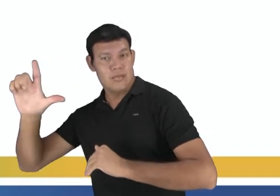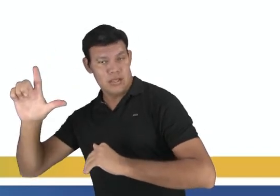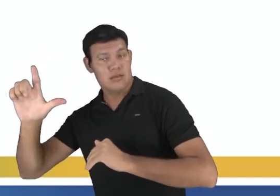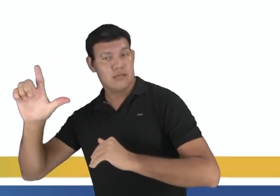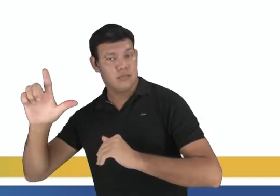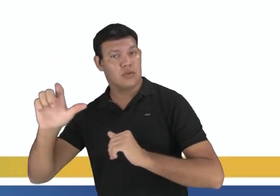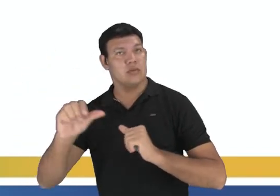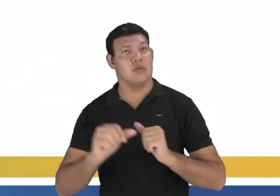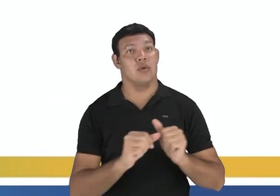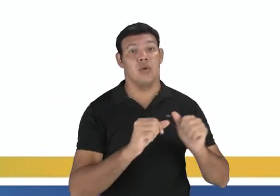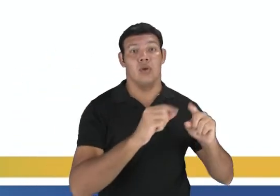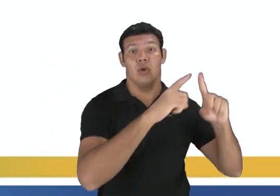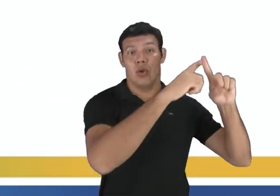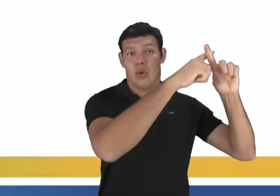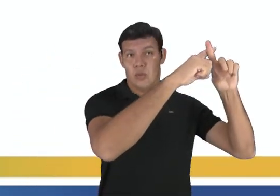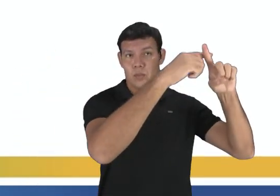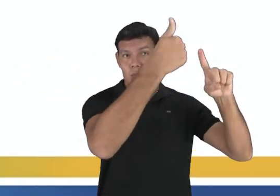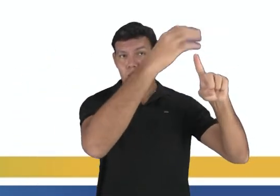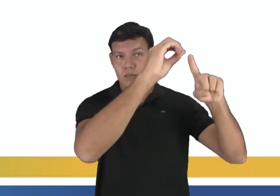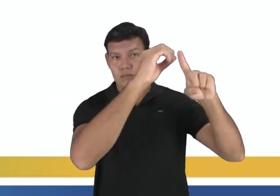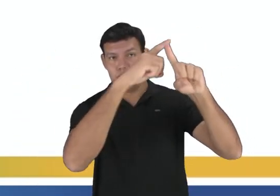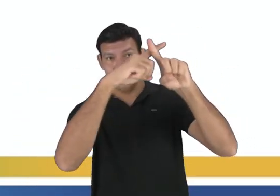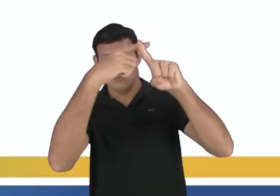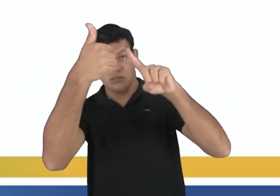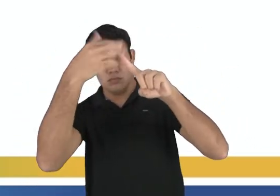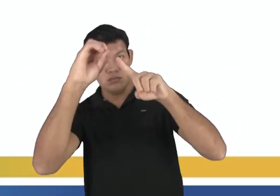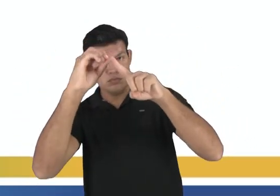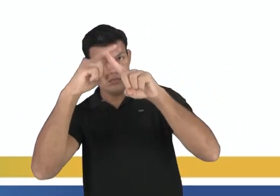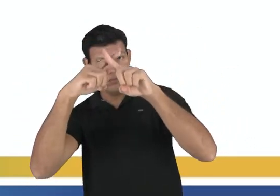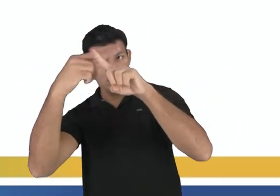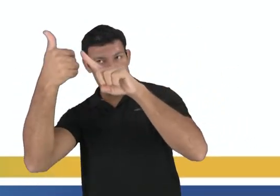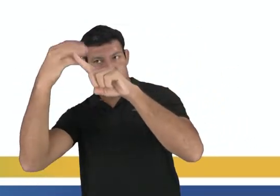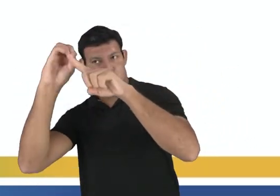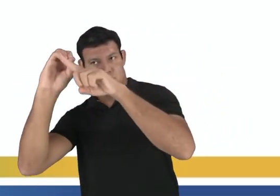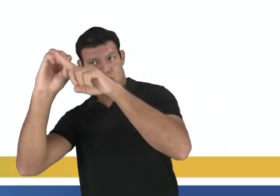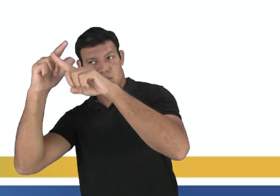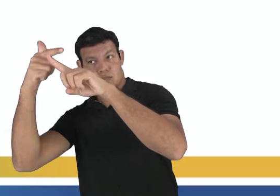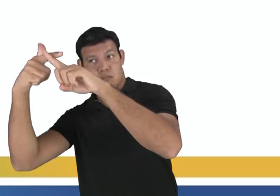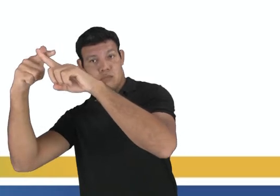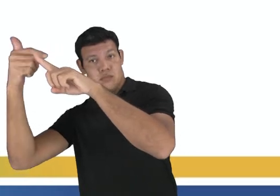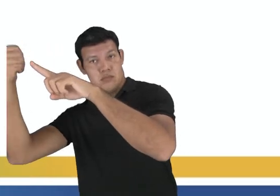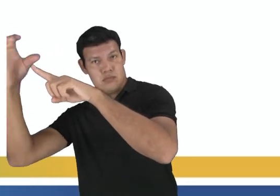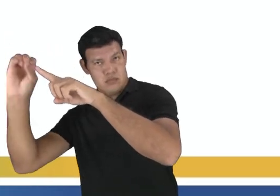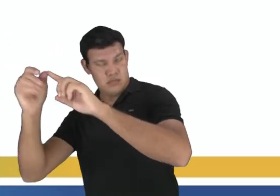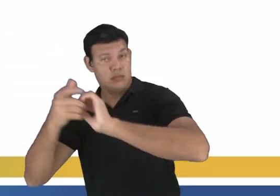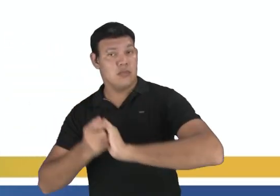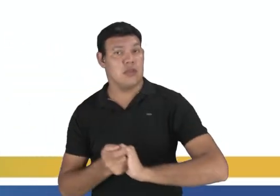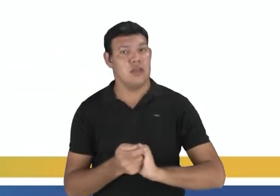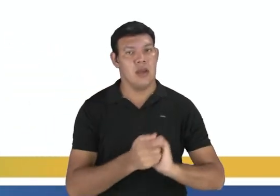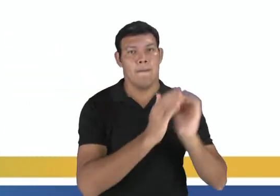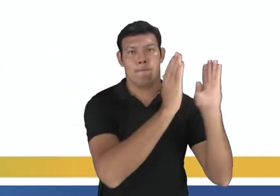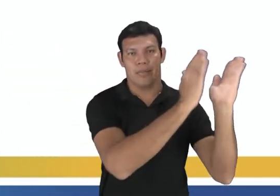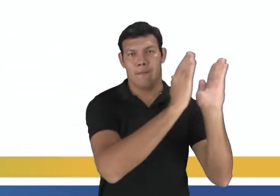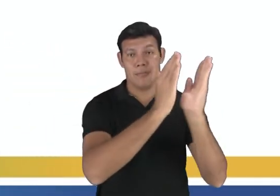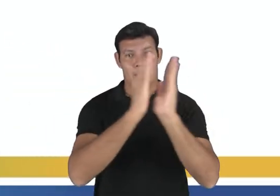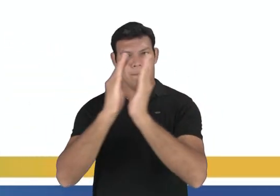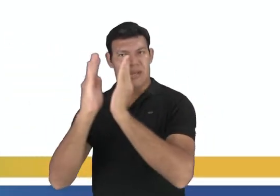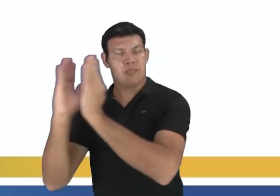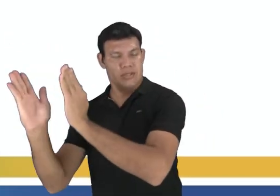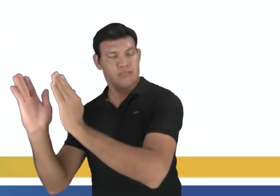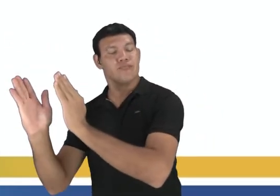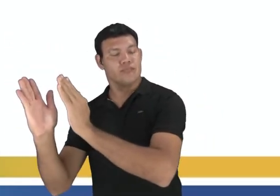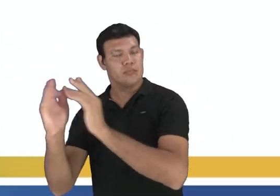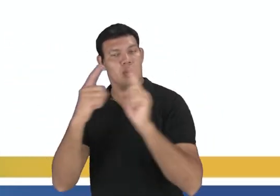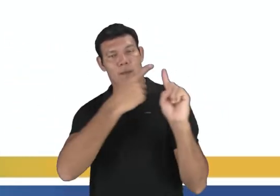vão perceber que nós temos submúltiplos. E aí a cada casa que você percorrer será um